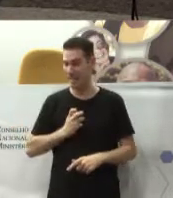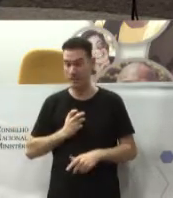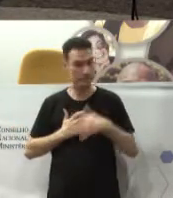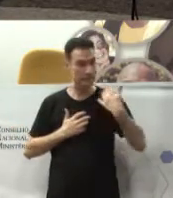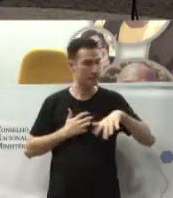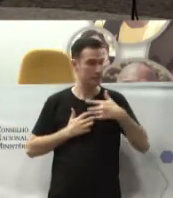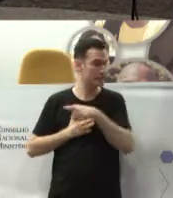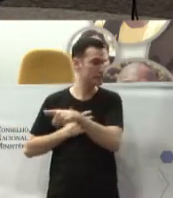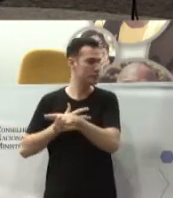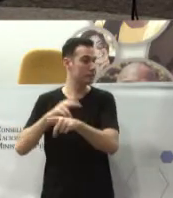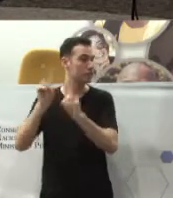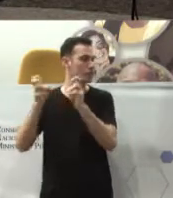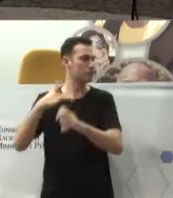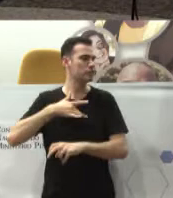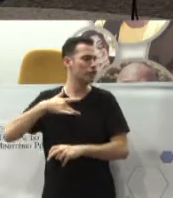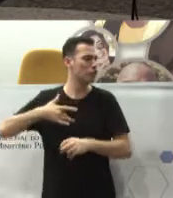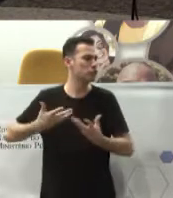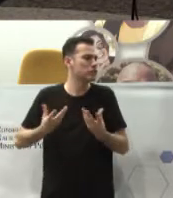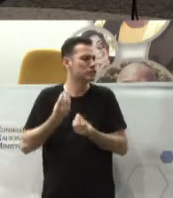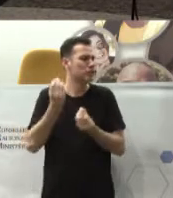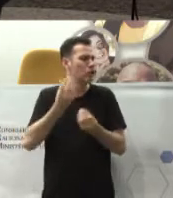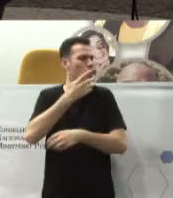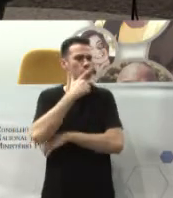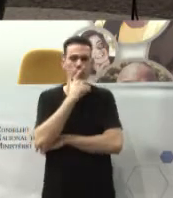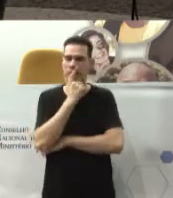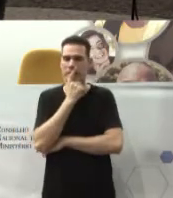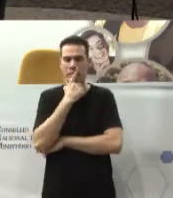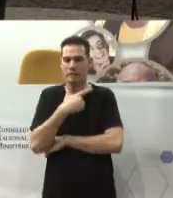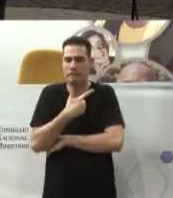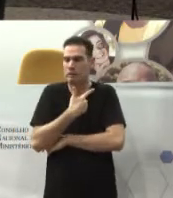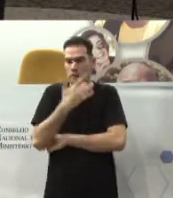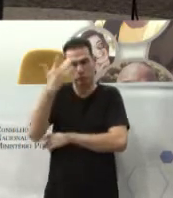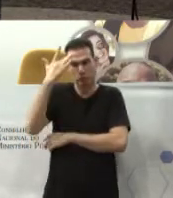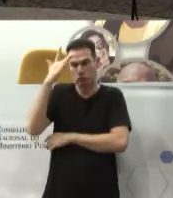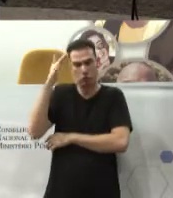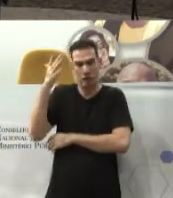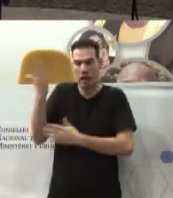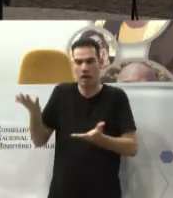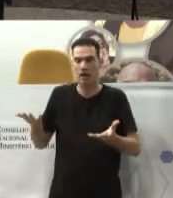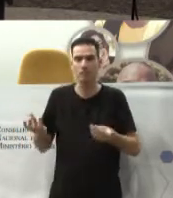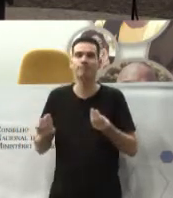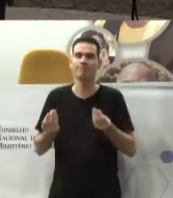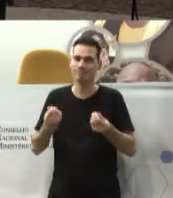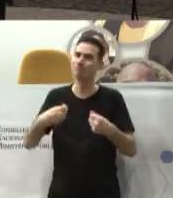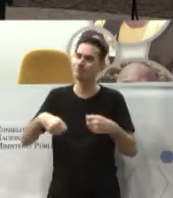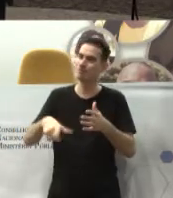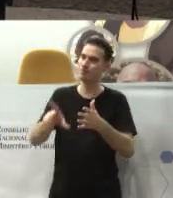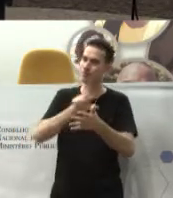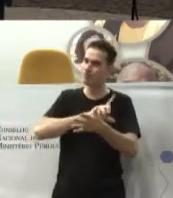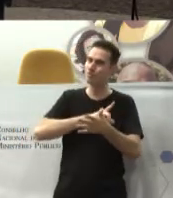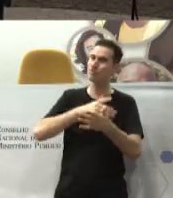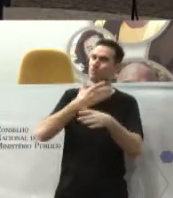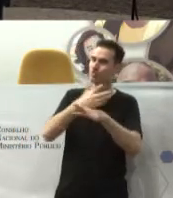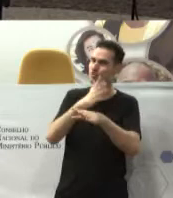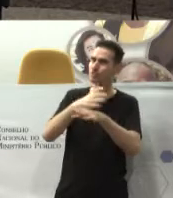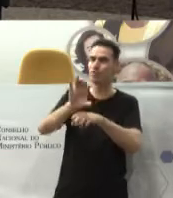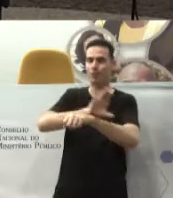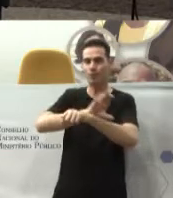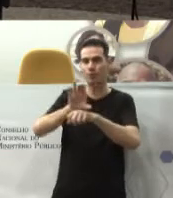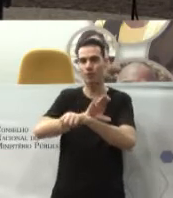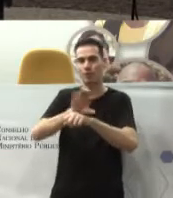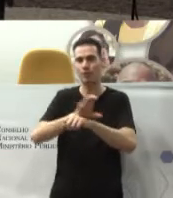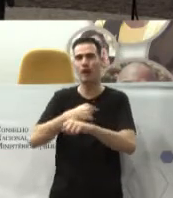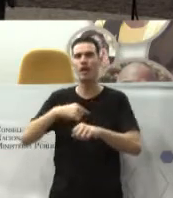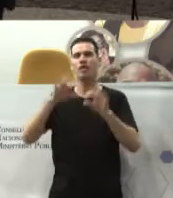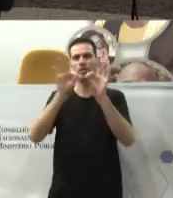aquilo? Não é? E a linha mais simples de solucionar aquilo, e nem sempre é melhor, é aquela que fica dentro da seguinte